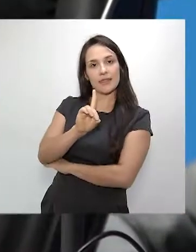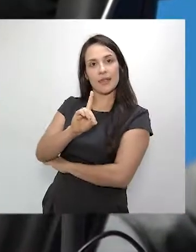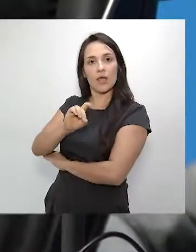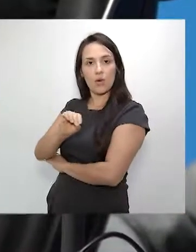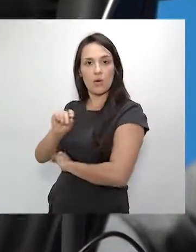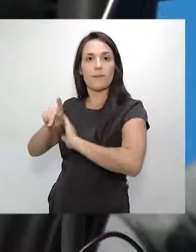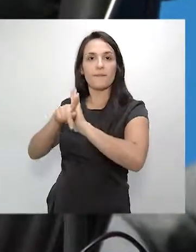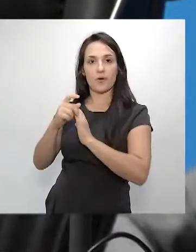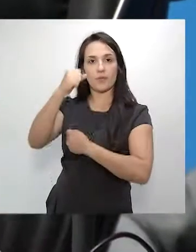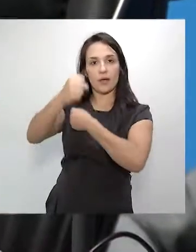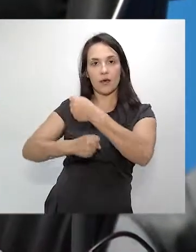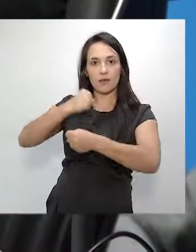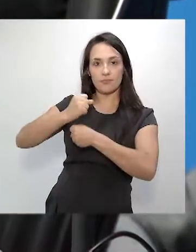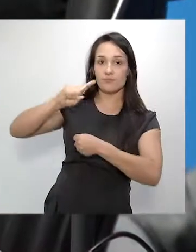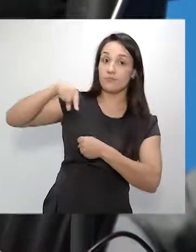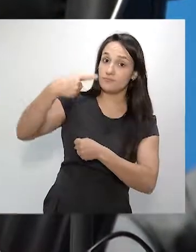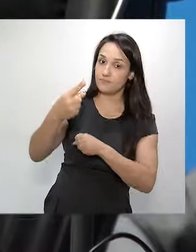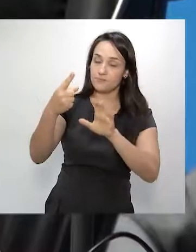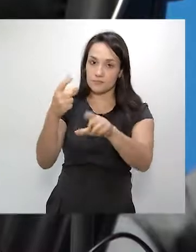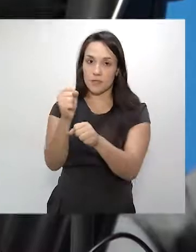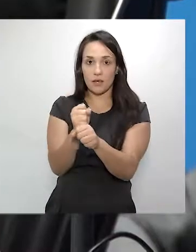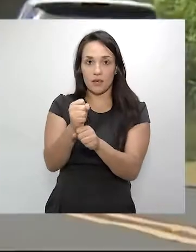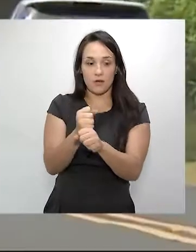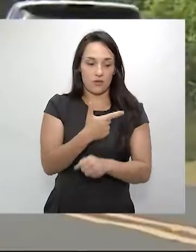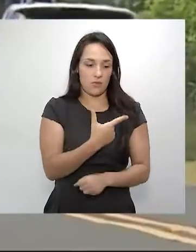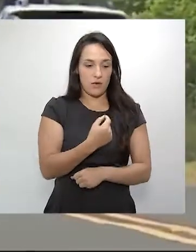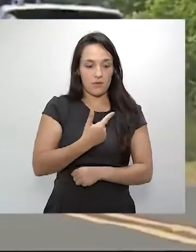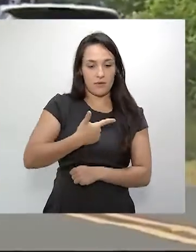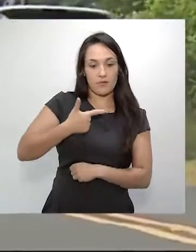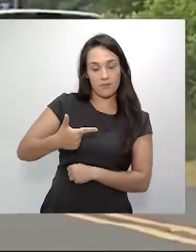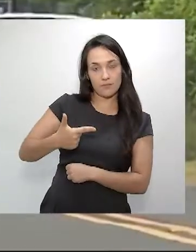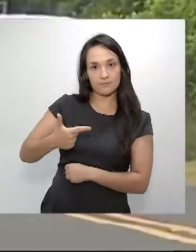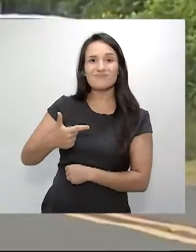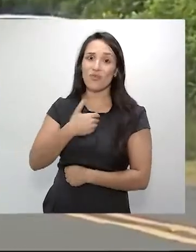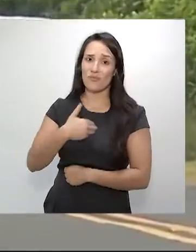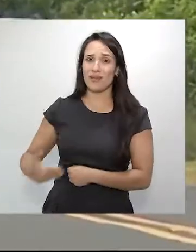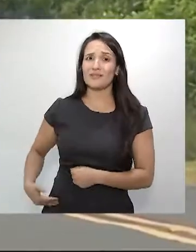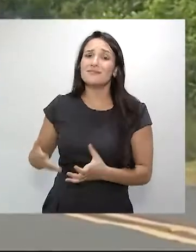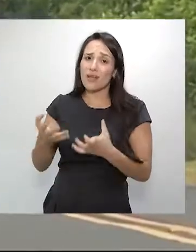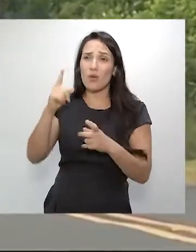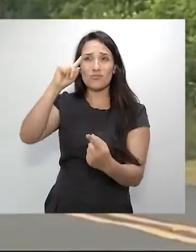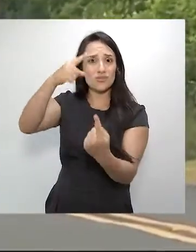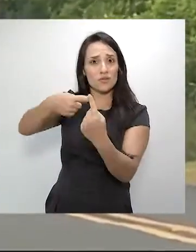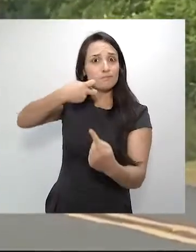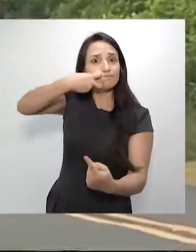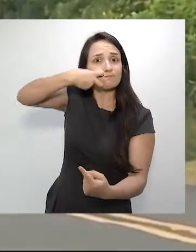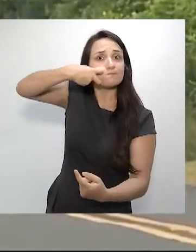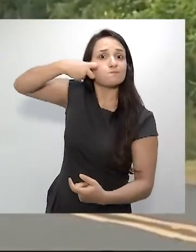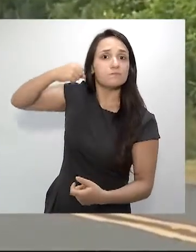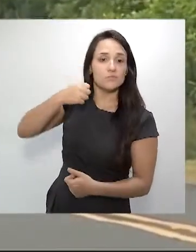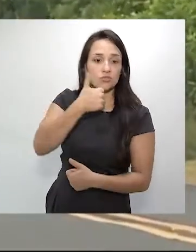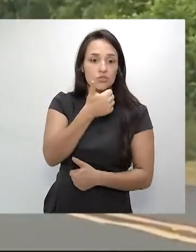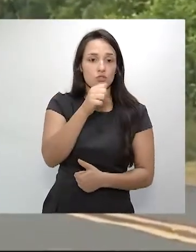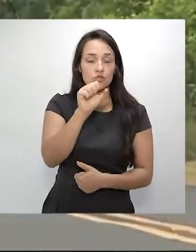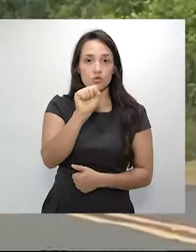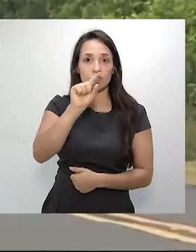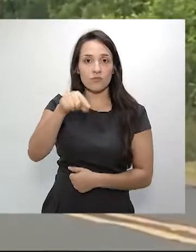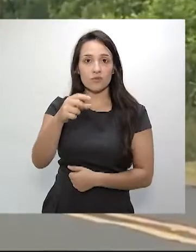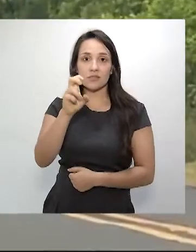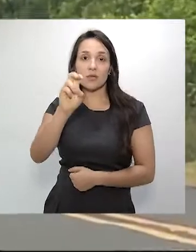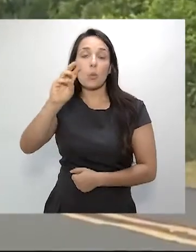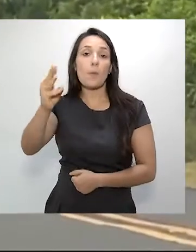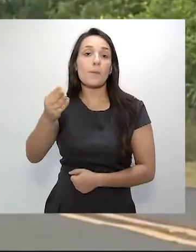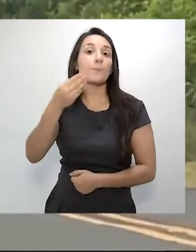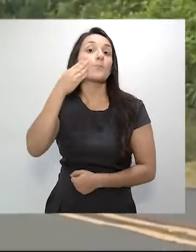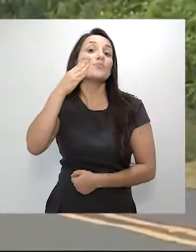de Diretrizes Orçamentárias para o próximo exercício. Para 2022, o governo espera arrecadar quase 18